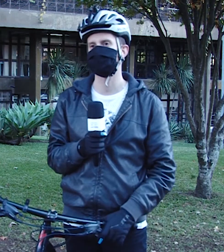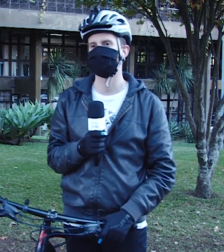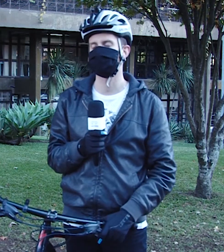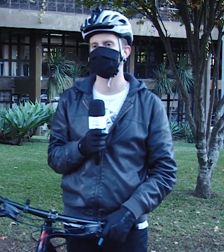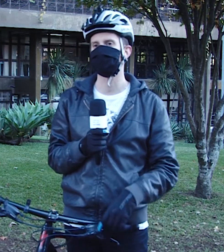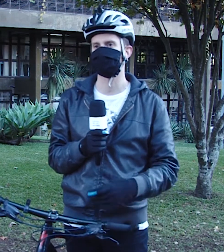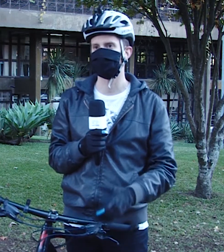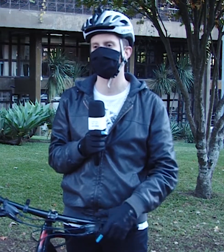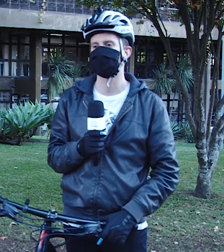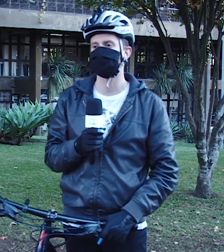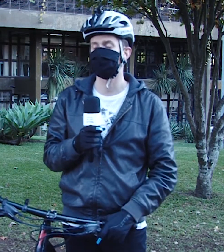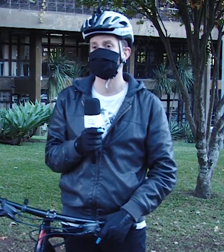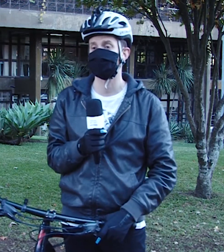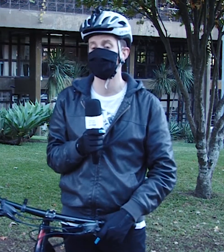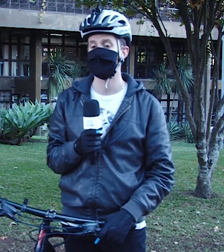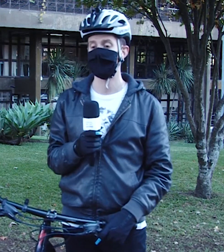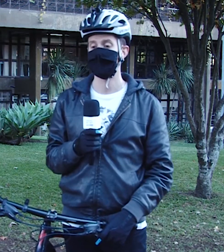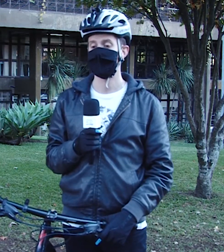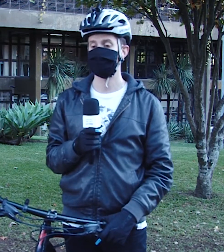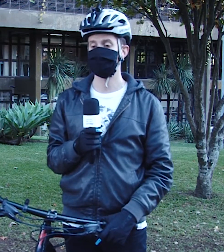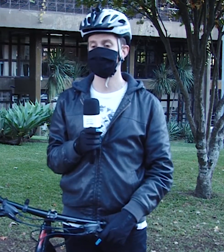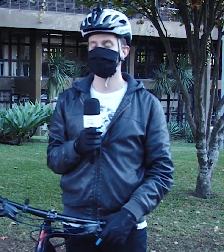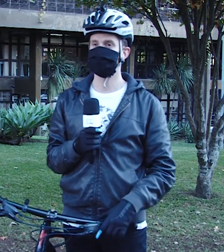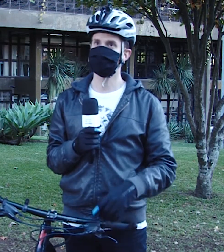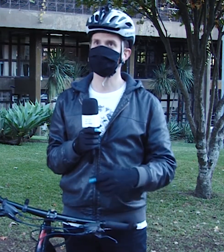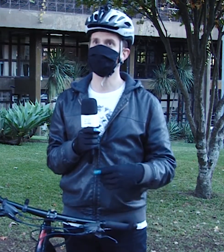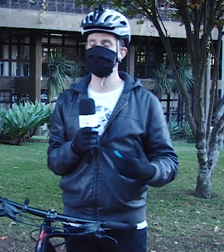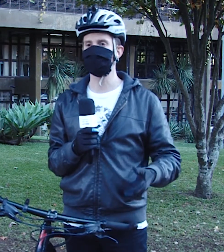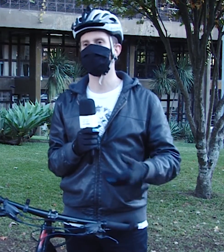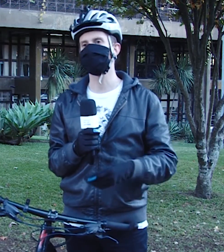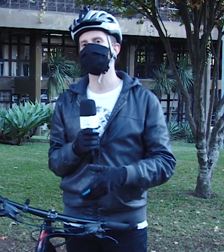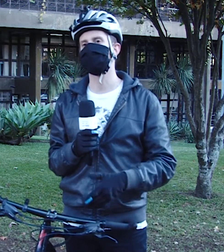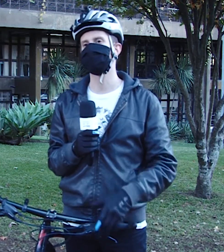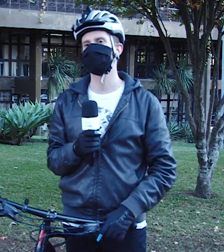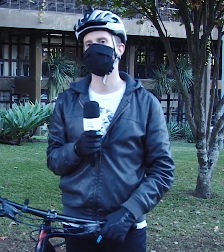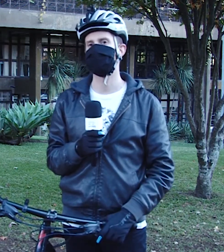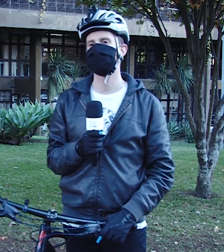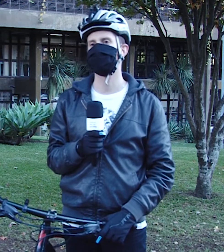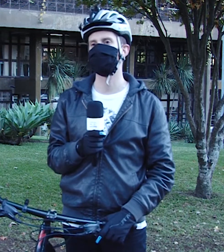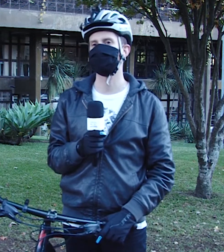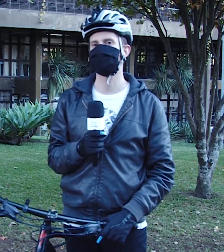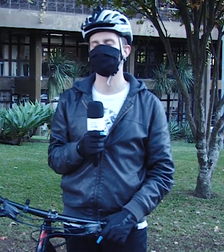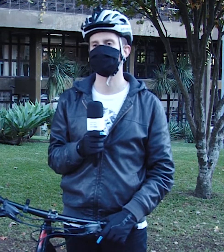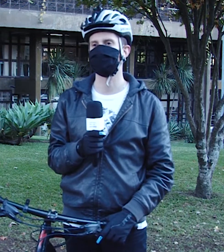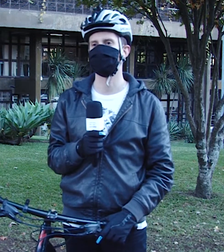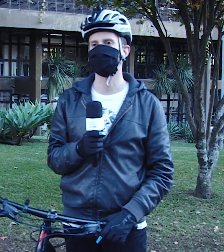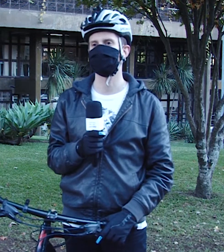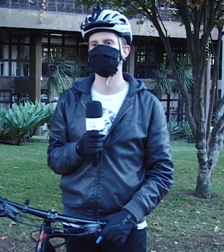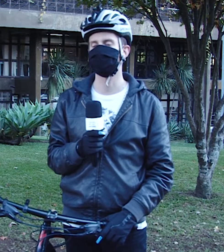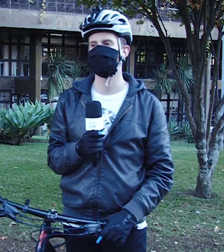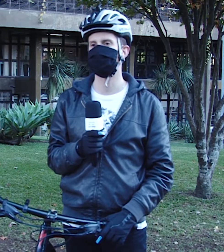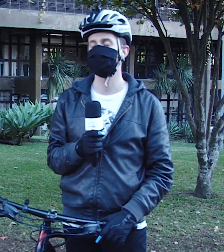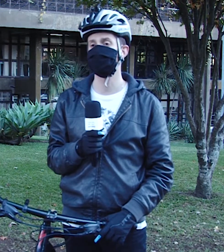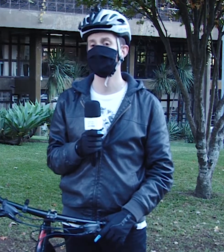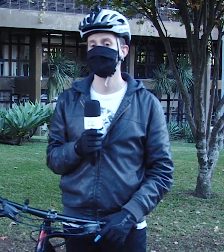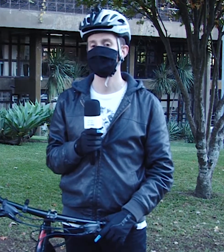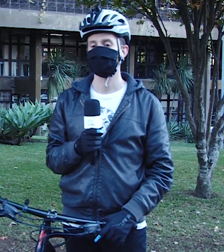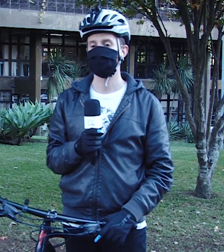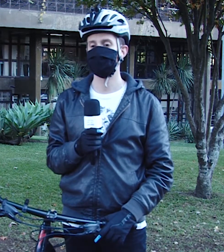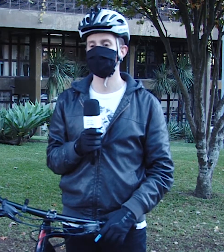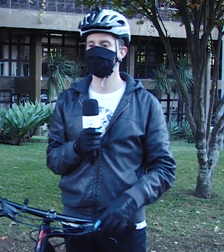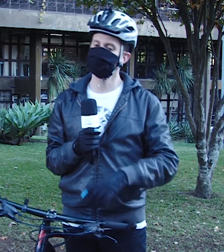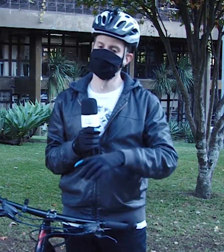contemple a bicicleta também, com ciclovias e ciclofaixas. E nisso outros ciclistas vieram também para as reuniões da comissão da bike